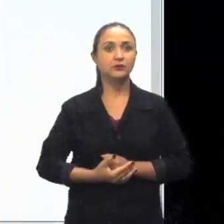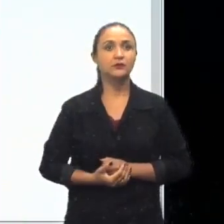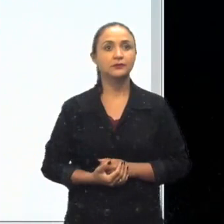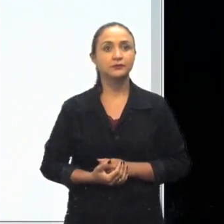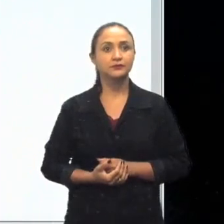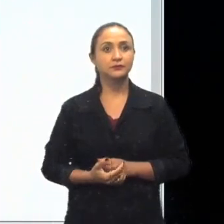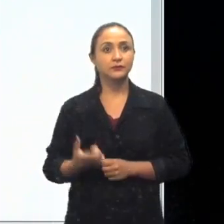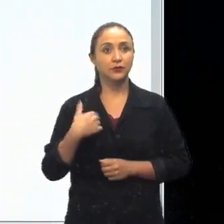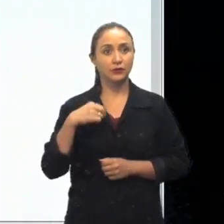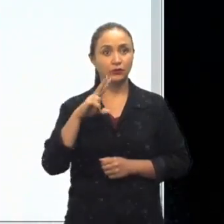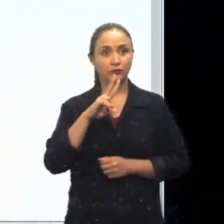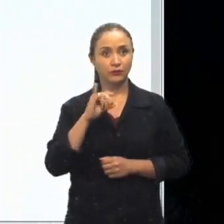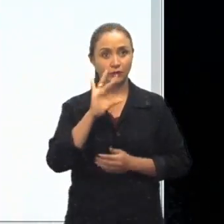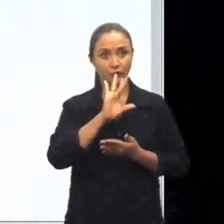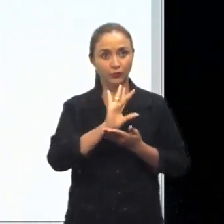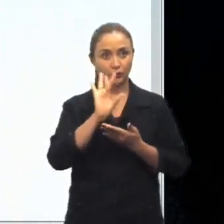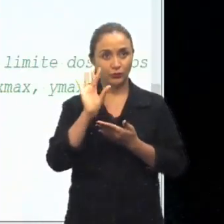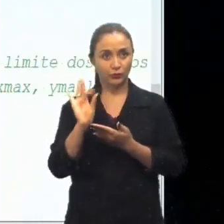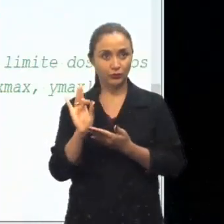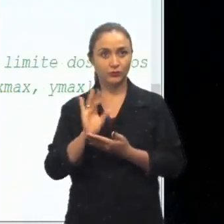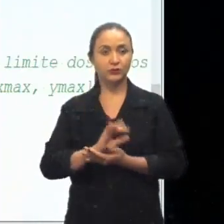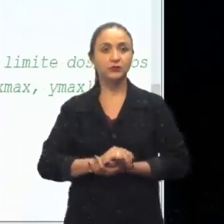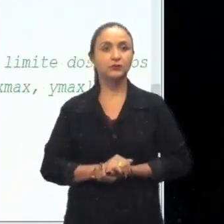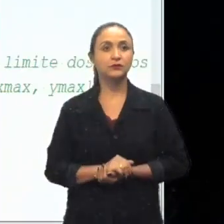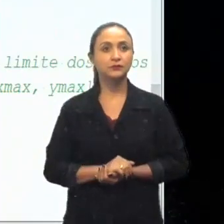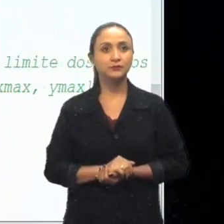Eu colo aqui.